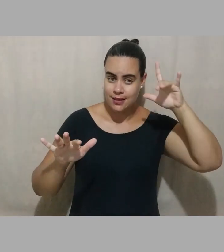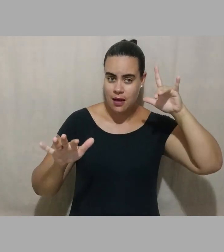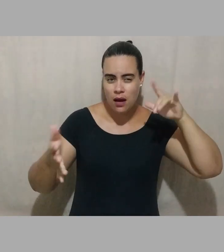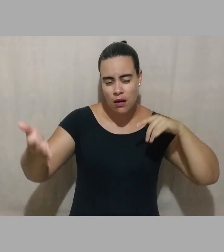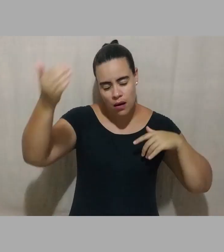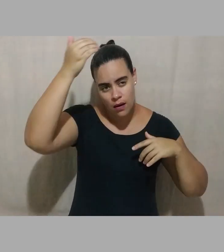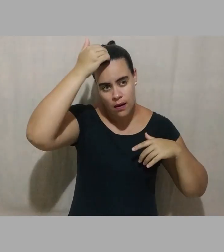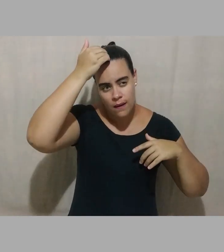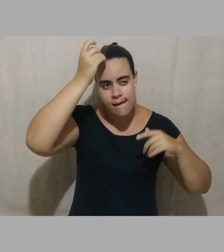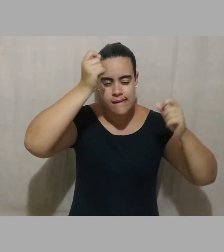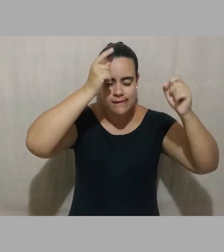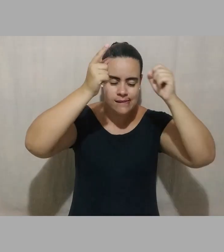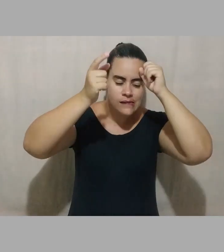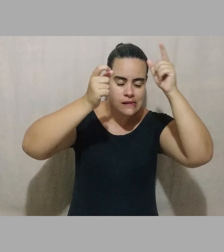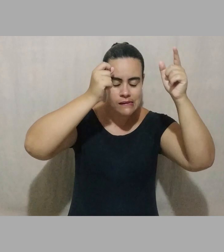imaginário, imaginação